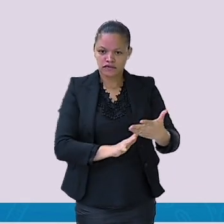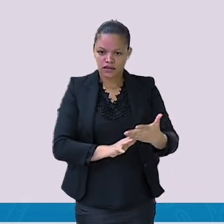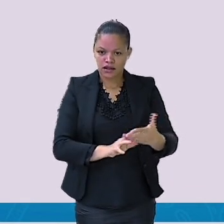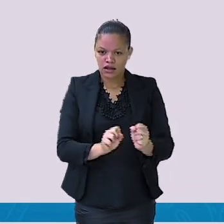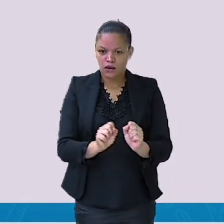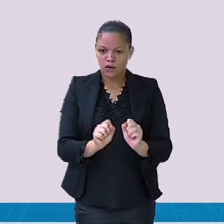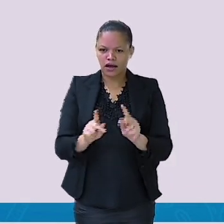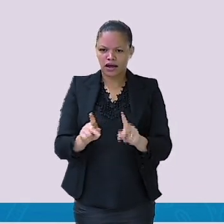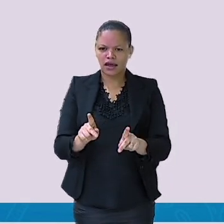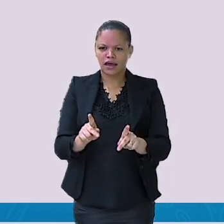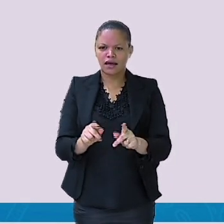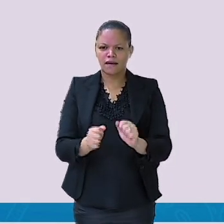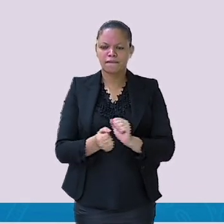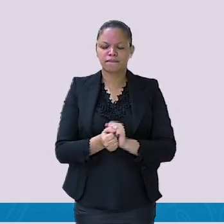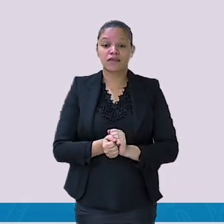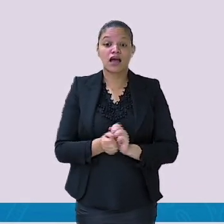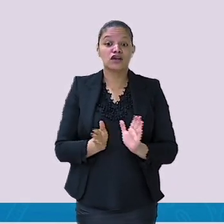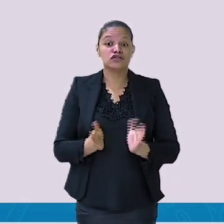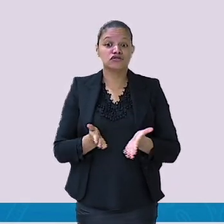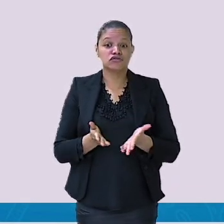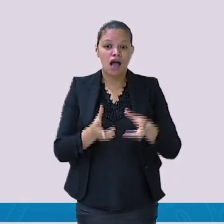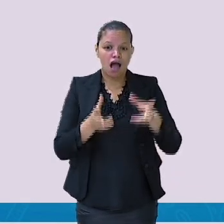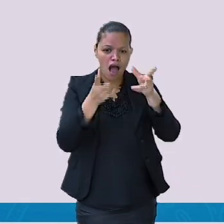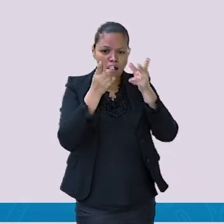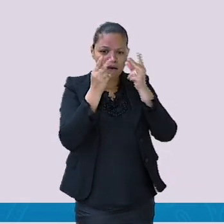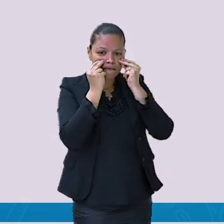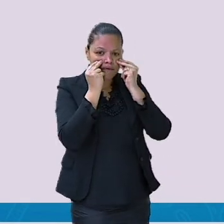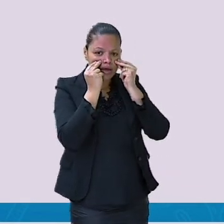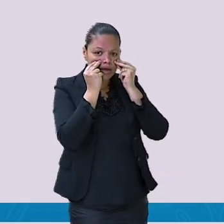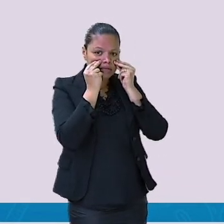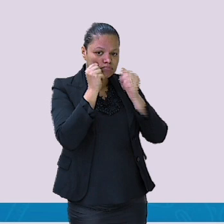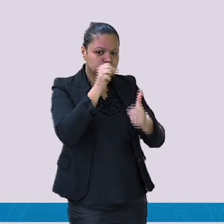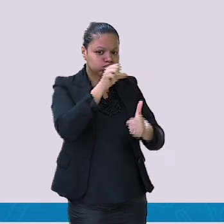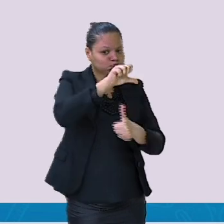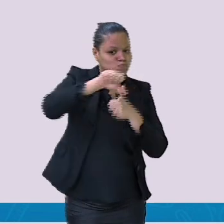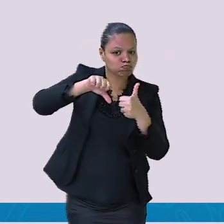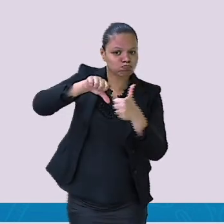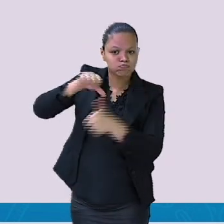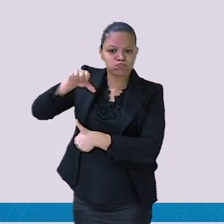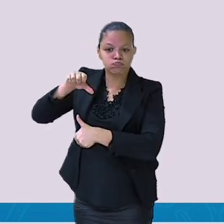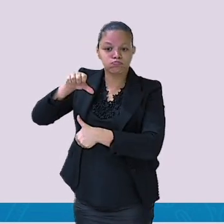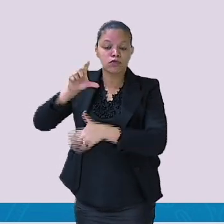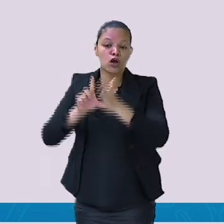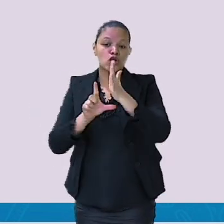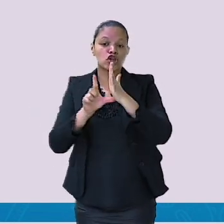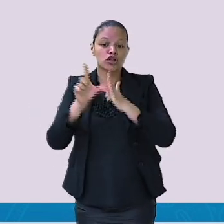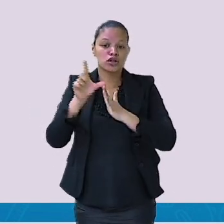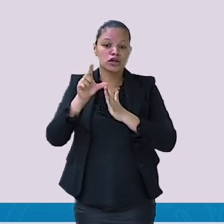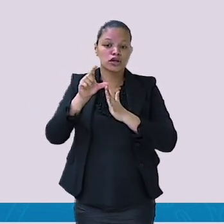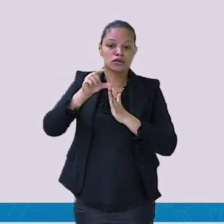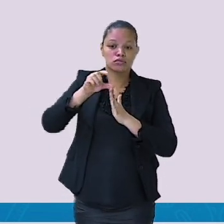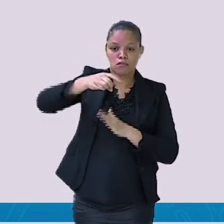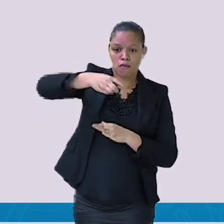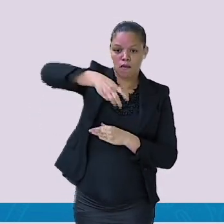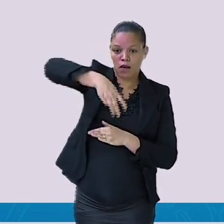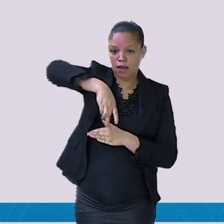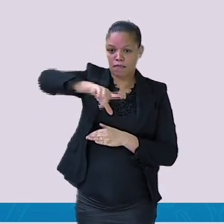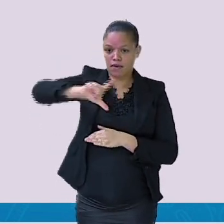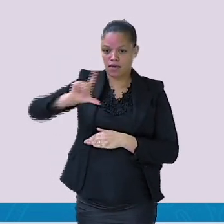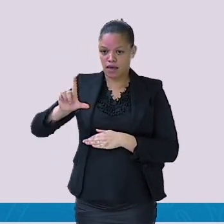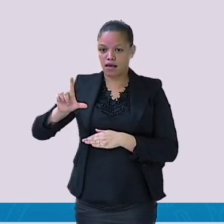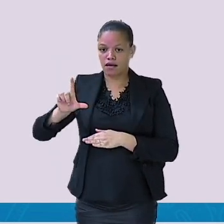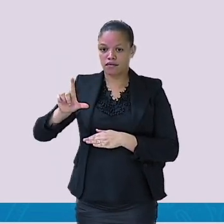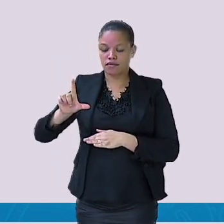Então, nós vimos já a mudança da capacidade de litros para mililitros ou vice-versa, né? Em